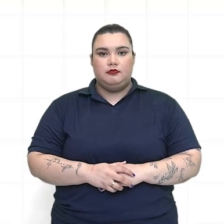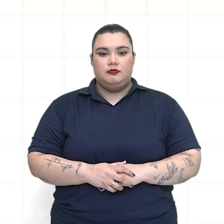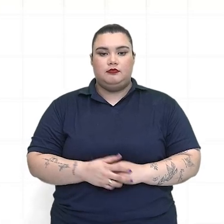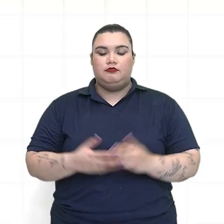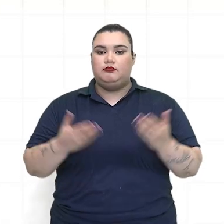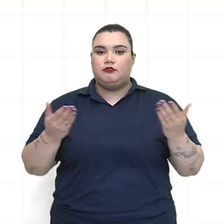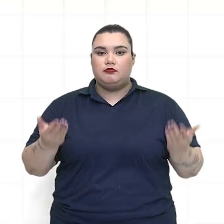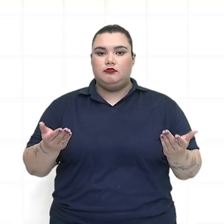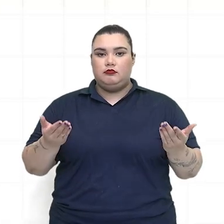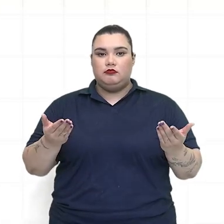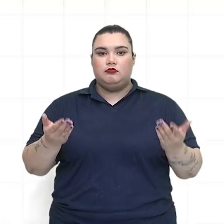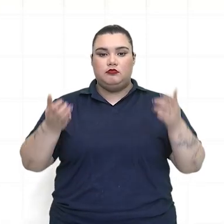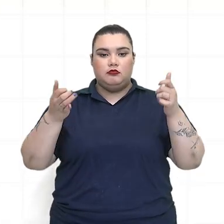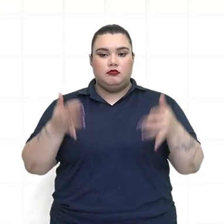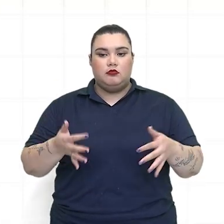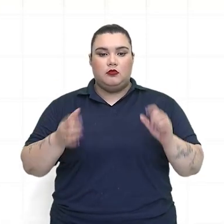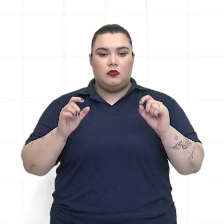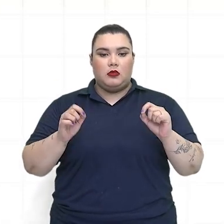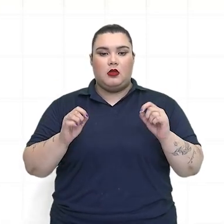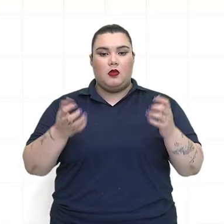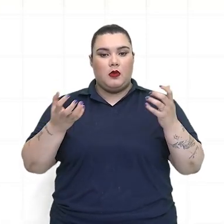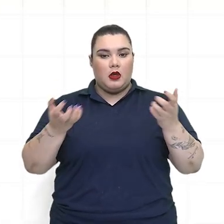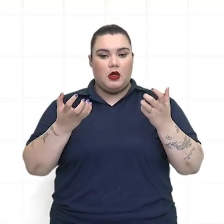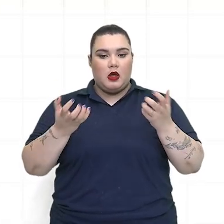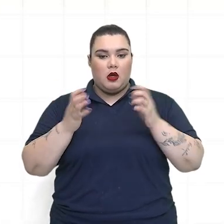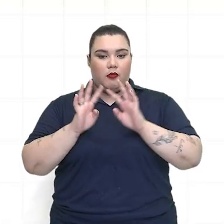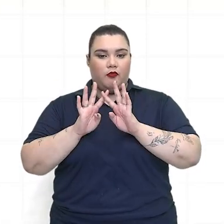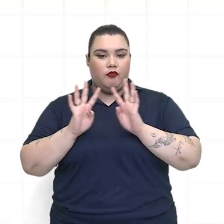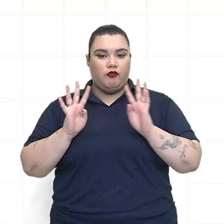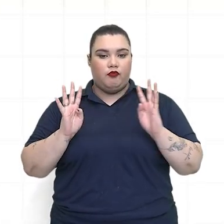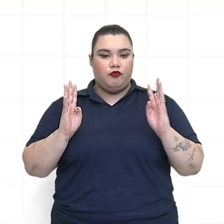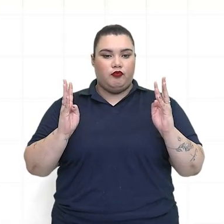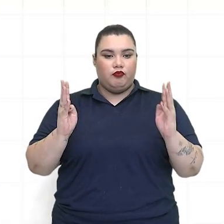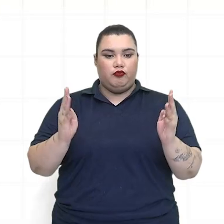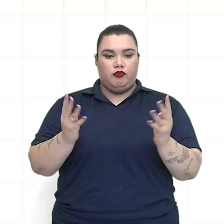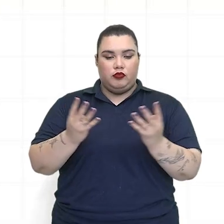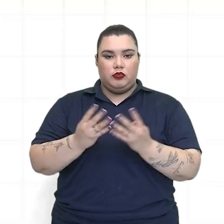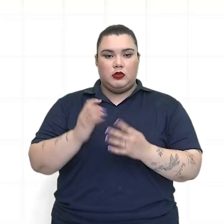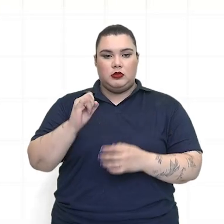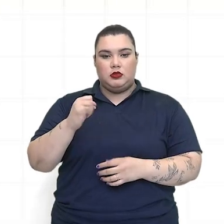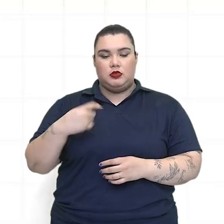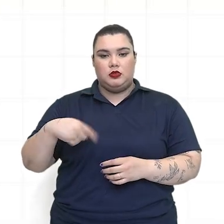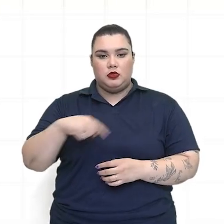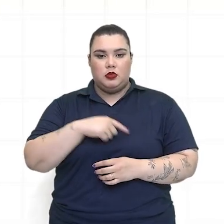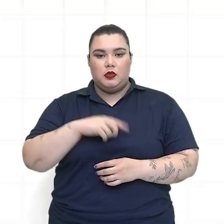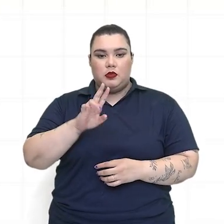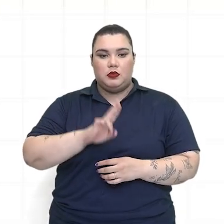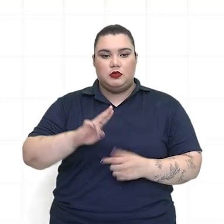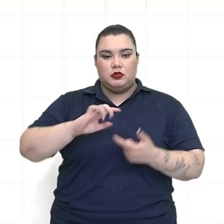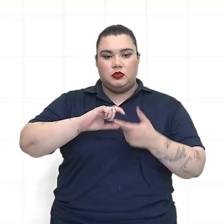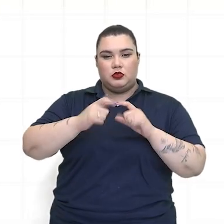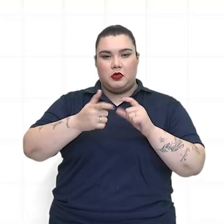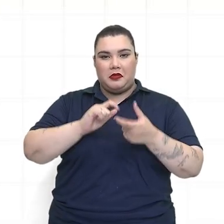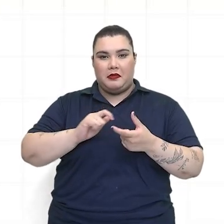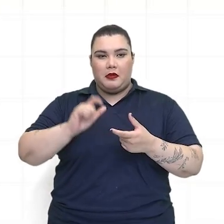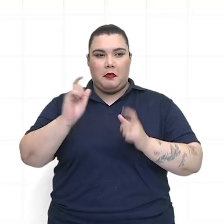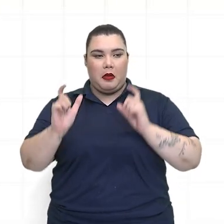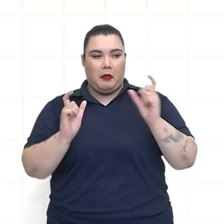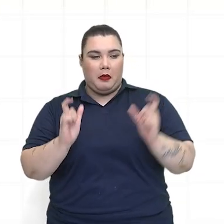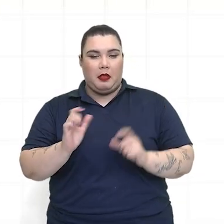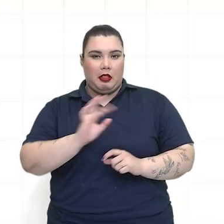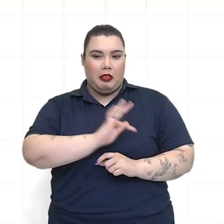ó, ele deseja cercá-la, né? Se nós fôssemos falar em termos geométricos de forma